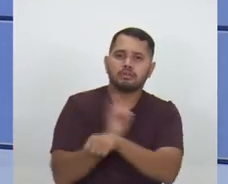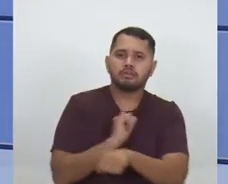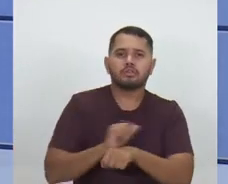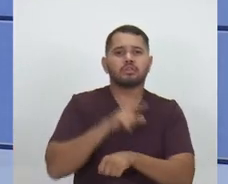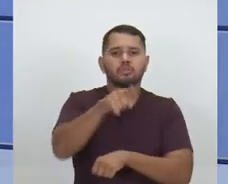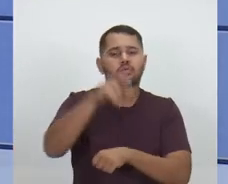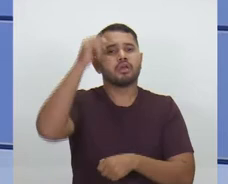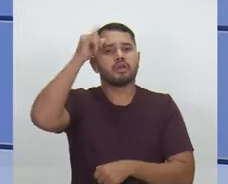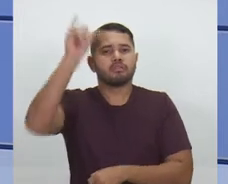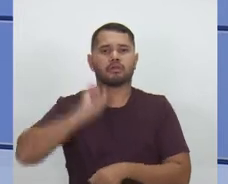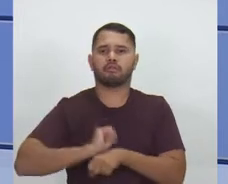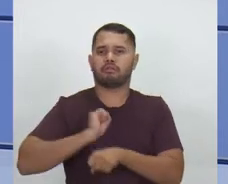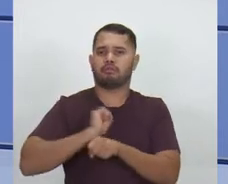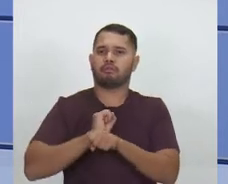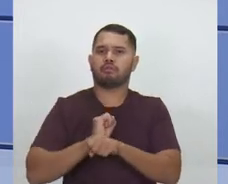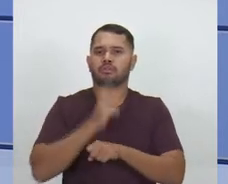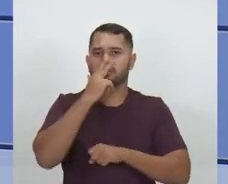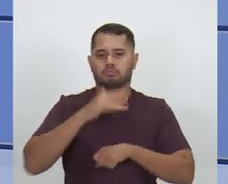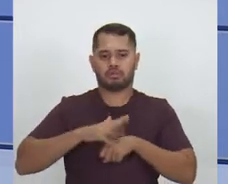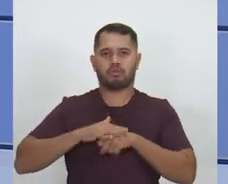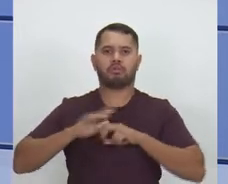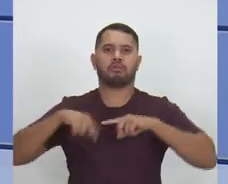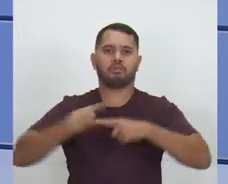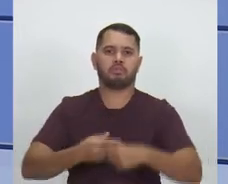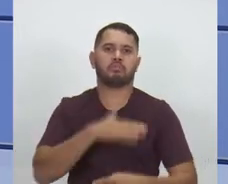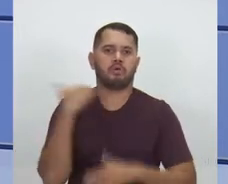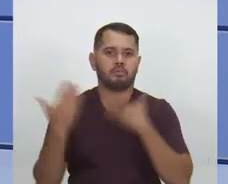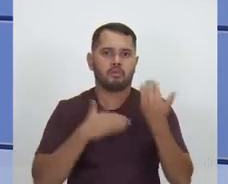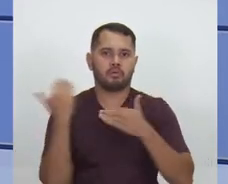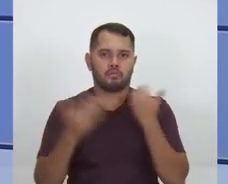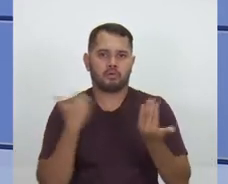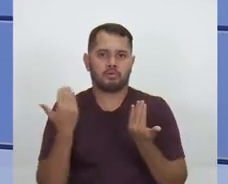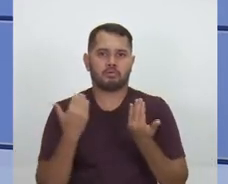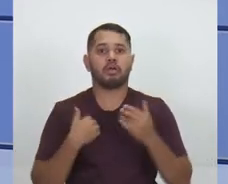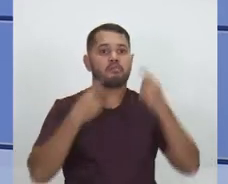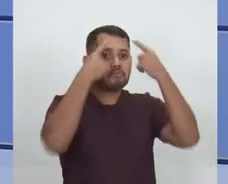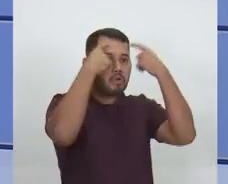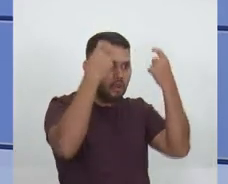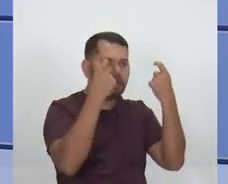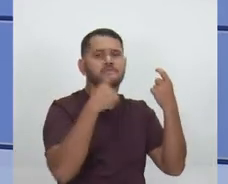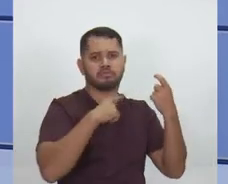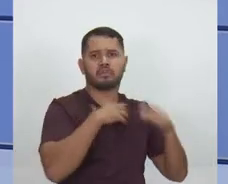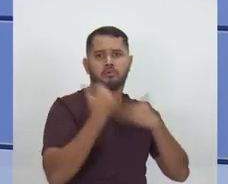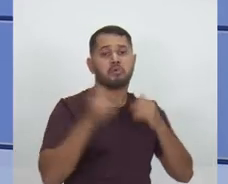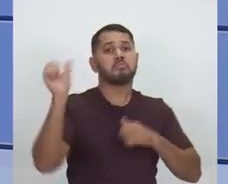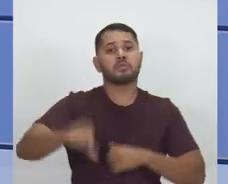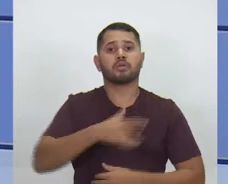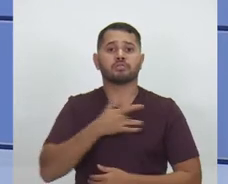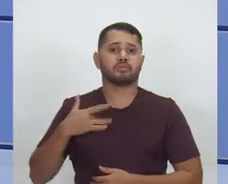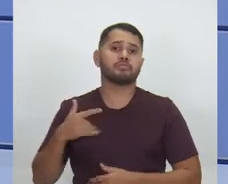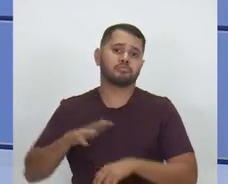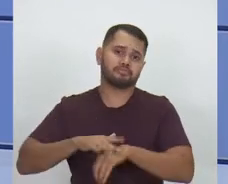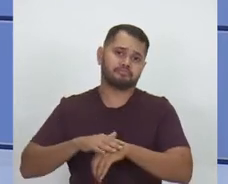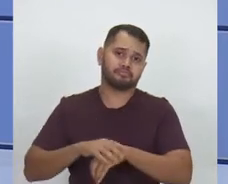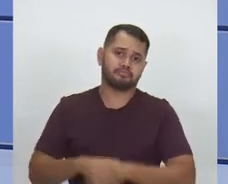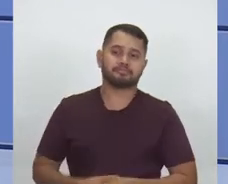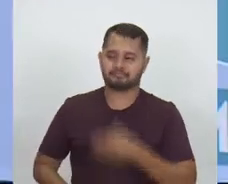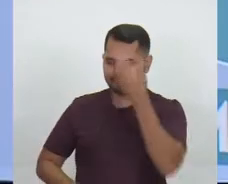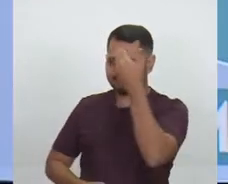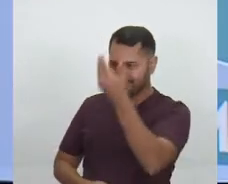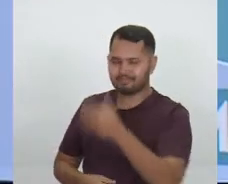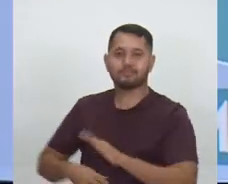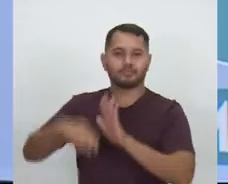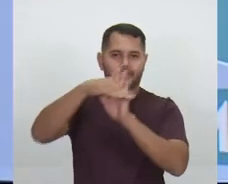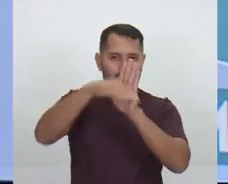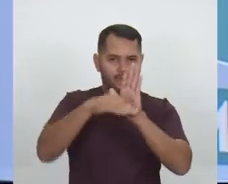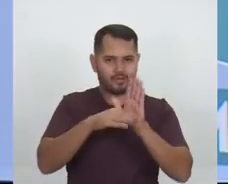fique esperando a doença de matar que ela está matando mais do que a nossa violência no estado do amazonas do candidato e pela ordem definida